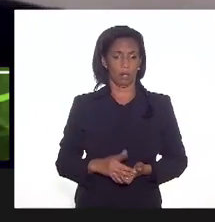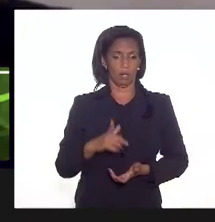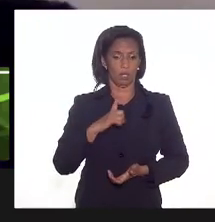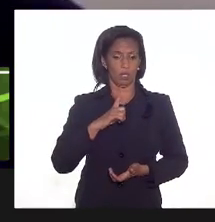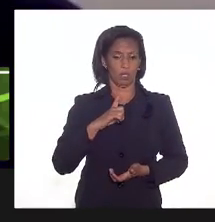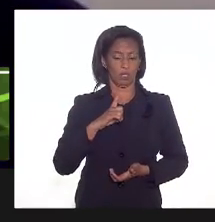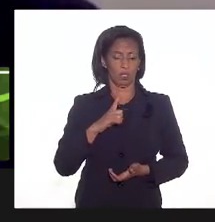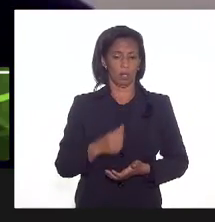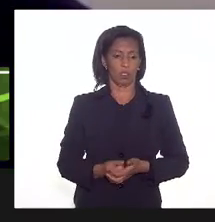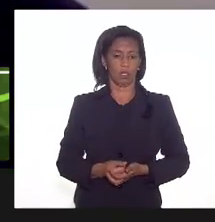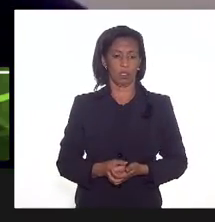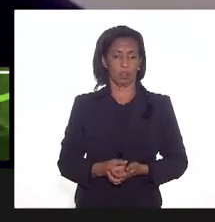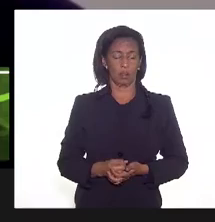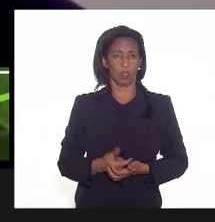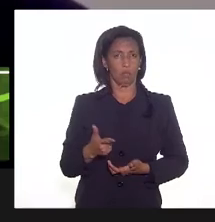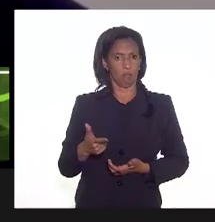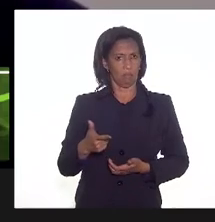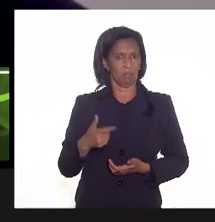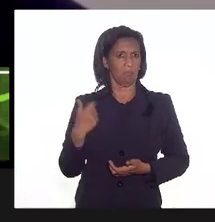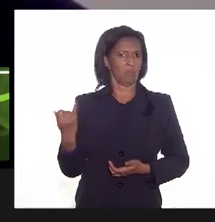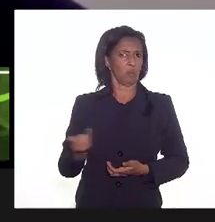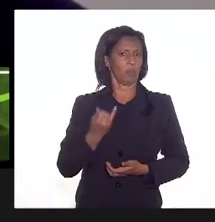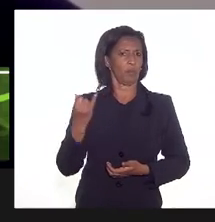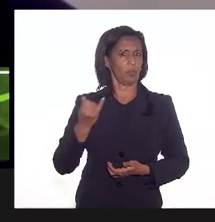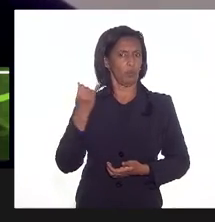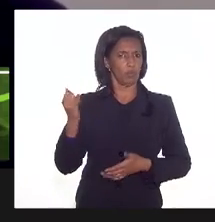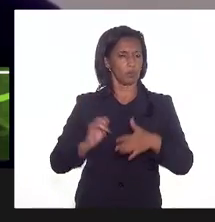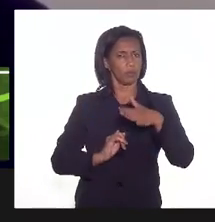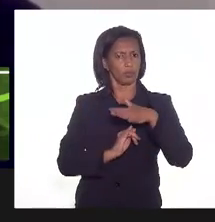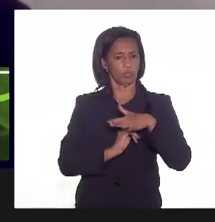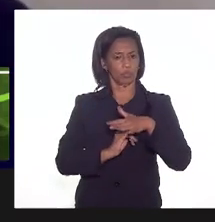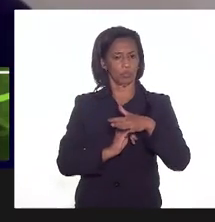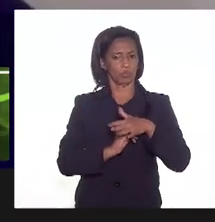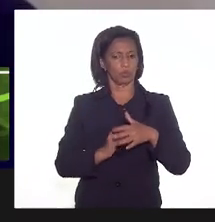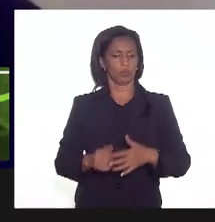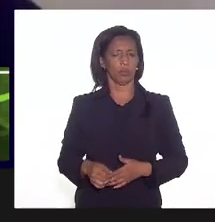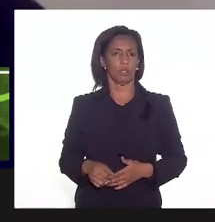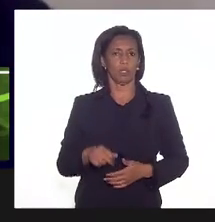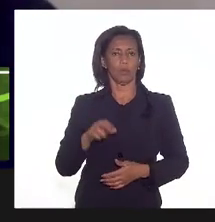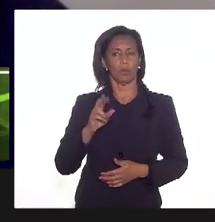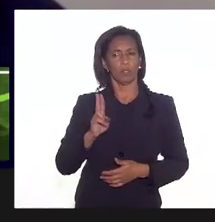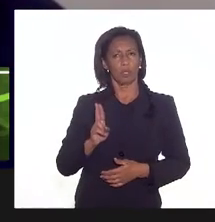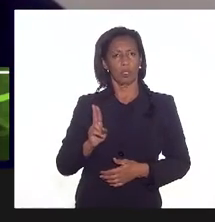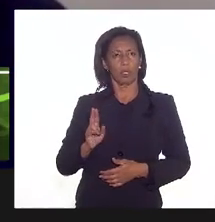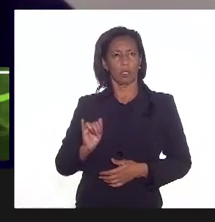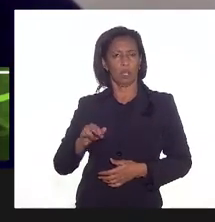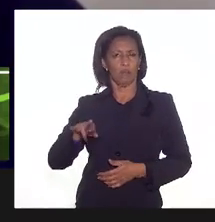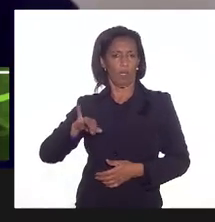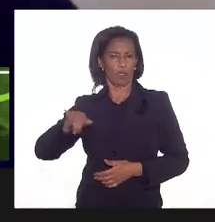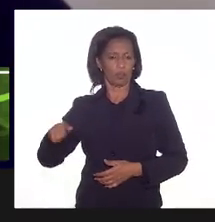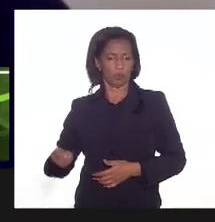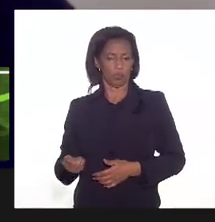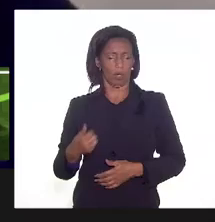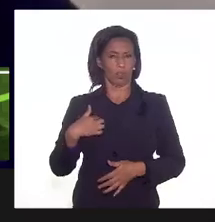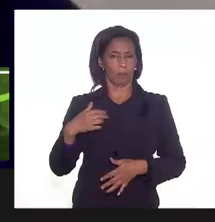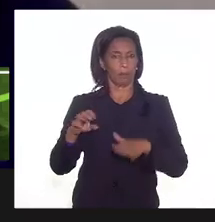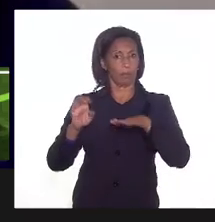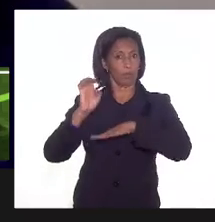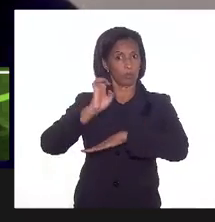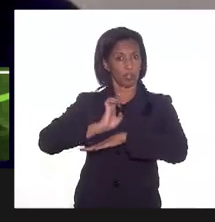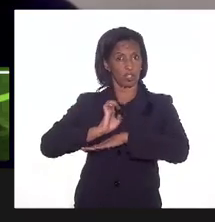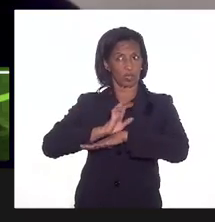territorializou bastante as suas instituições então tem IFRJ pelo estado